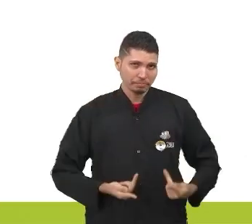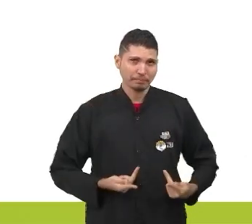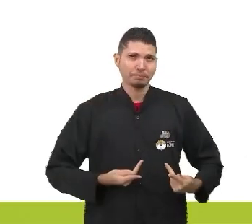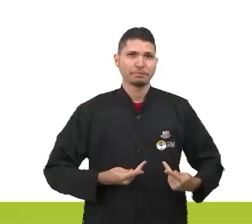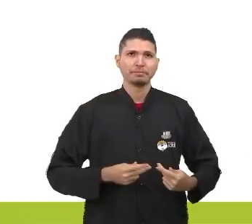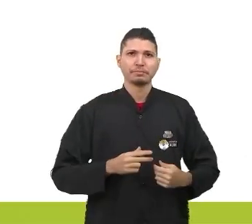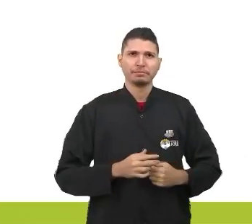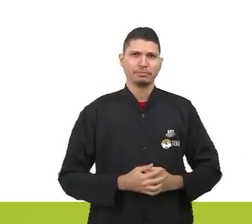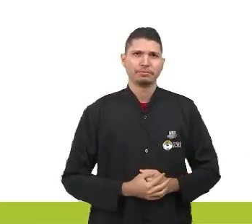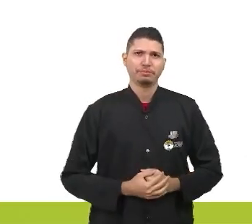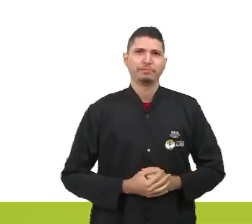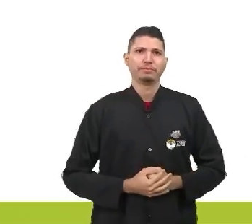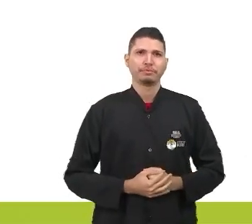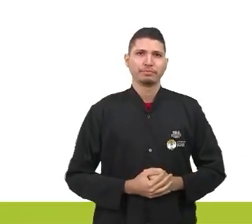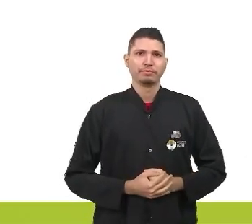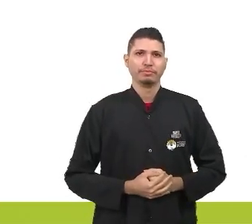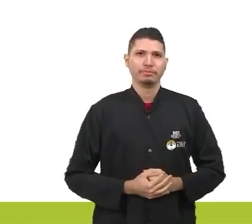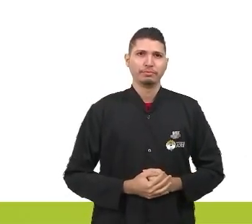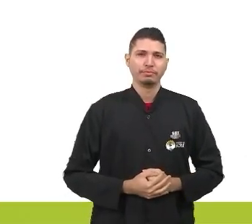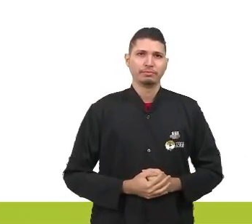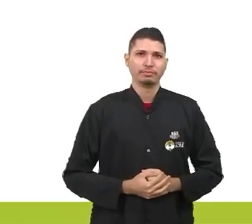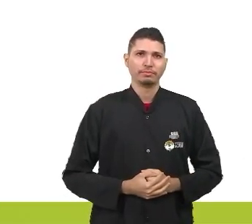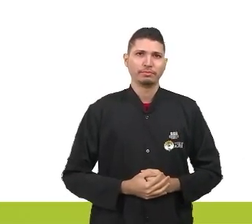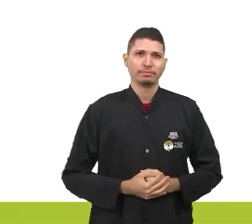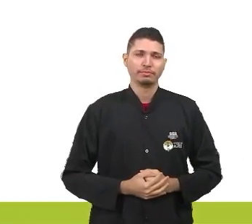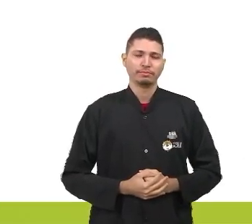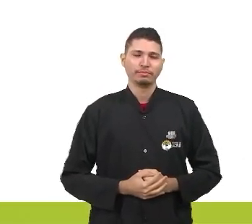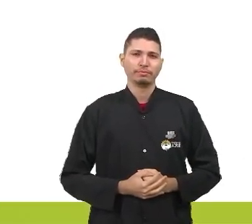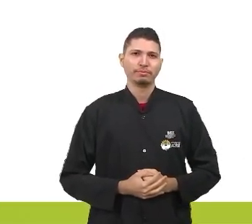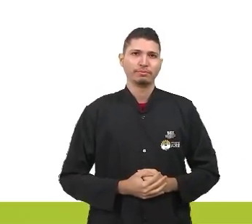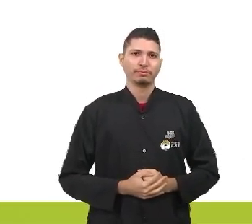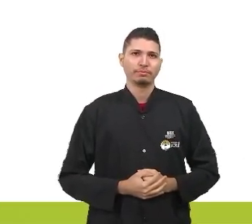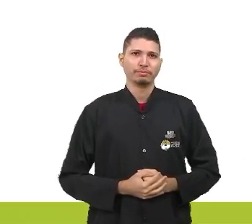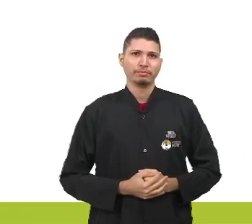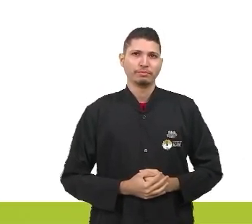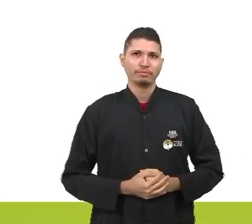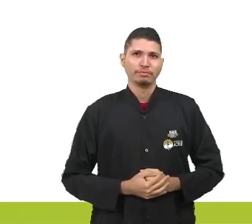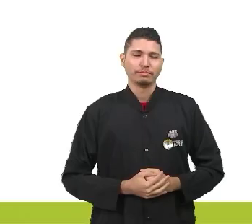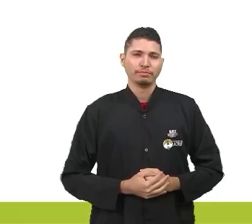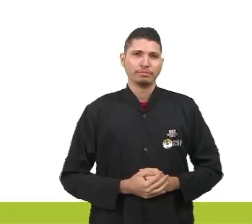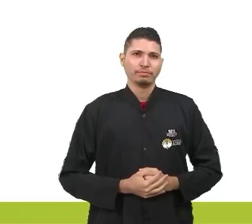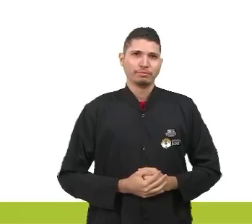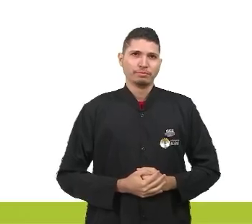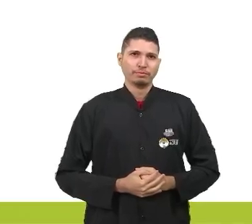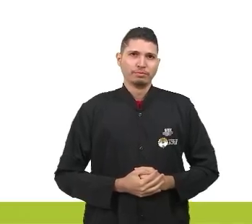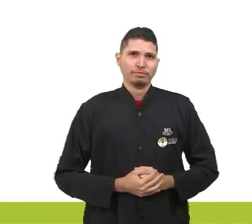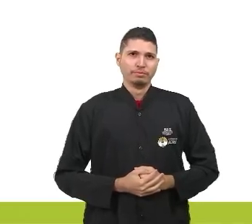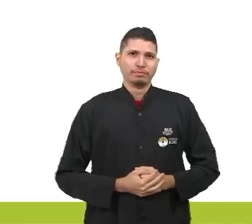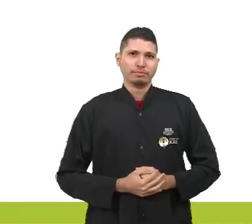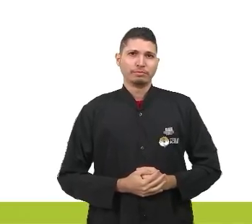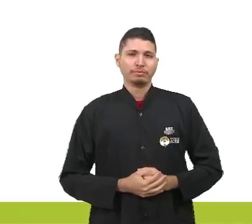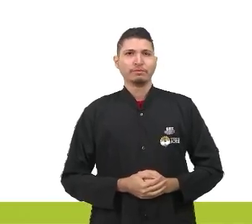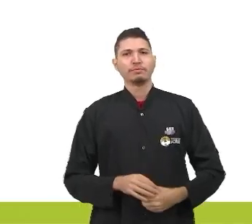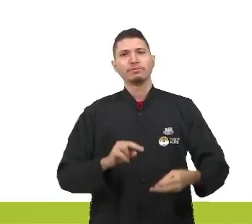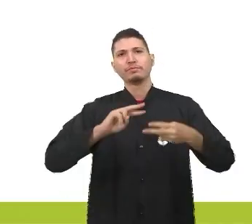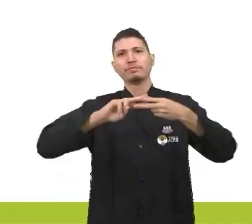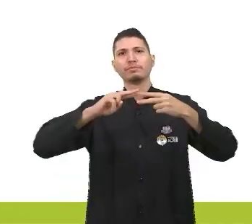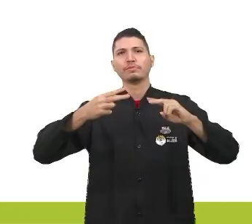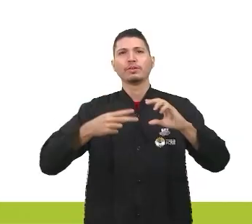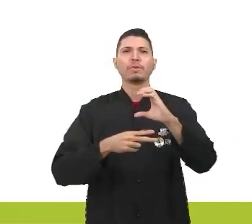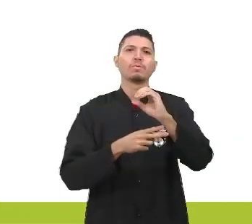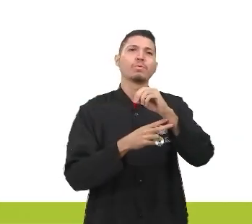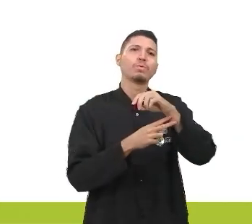continuar. Falar mais um pouquinho. Eu já sei o que é biotecnologia, mas eu quero saber mesmo o que é código genético,